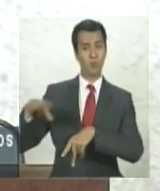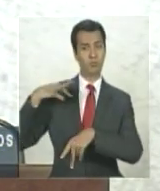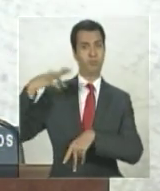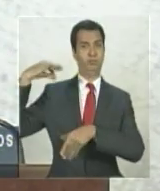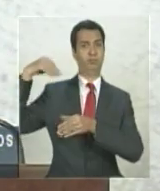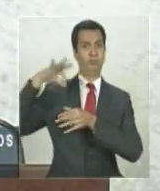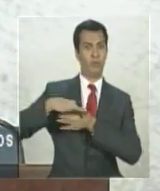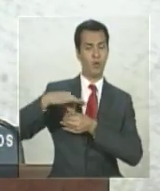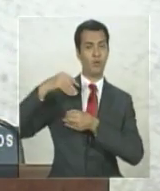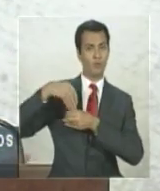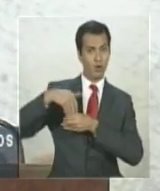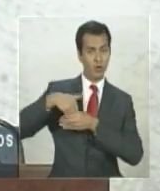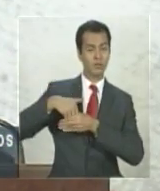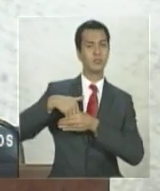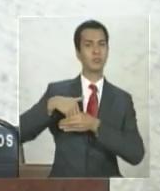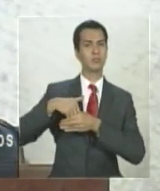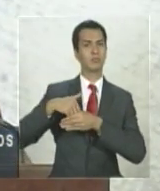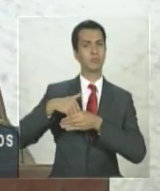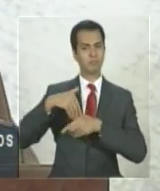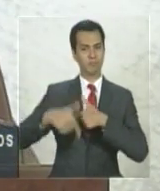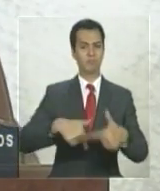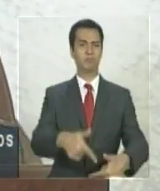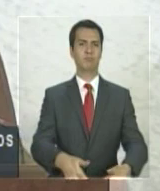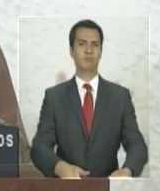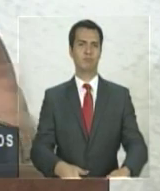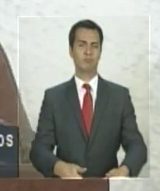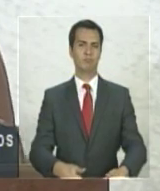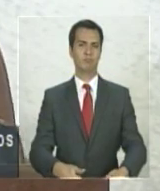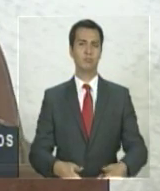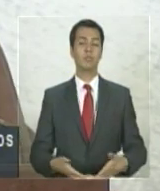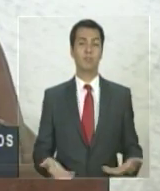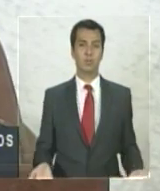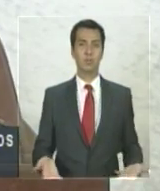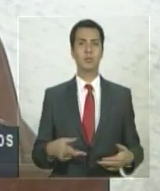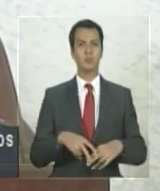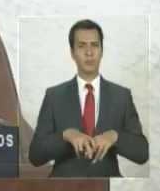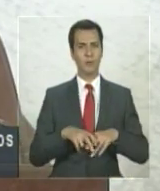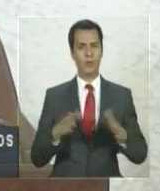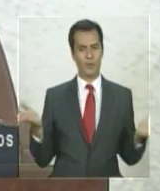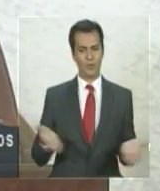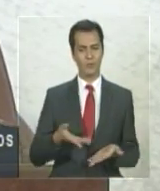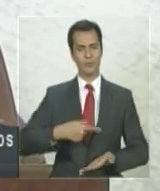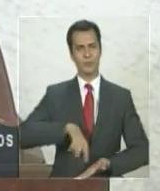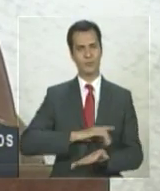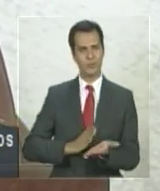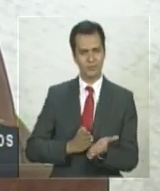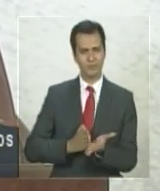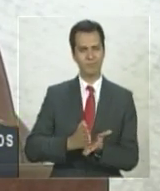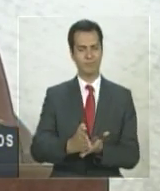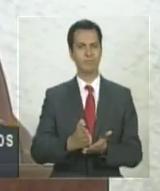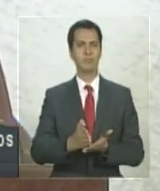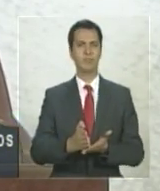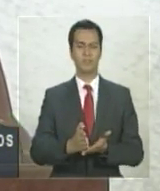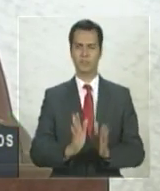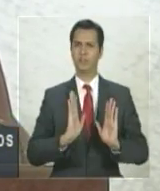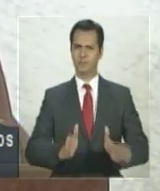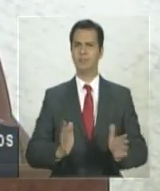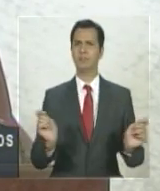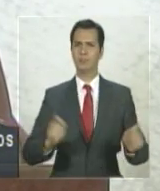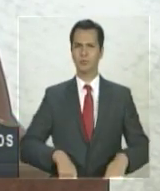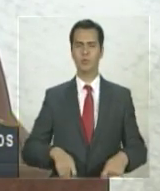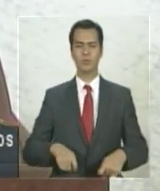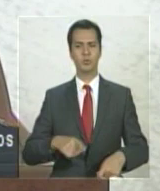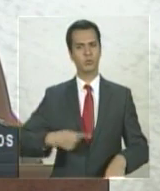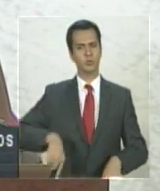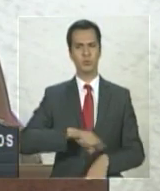país. Por isso, eu acho que hoje nós já caminhamos, estamos mais habilitados a escolher